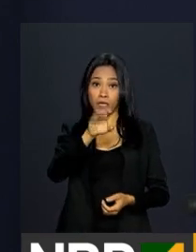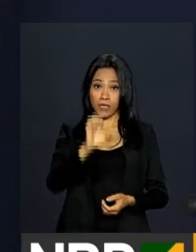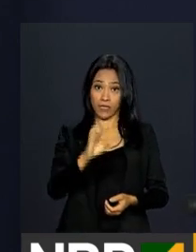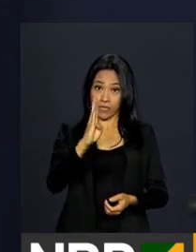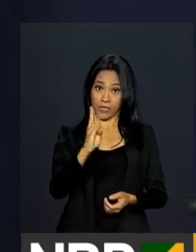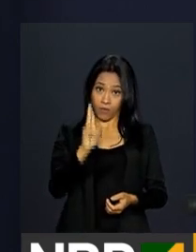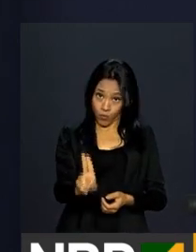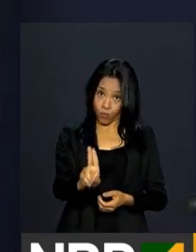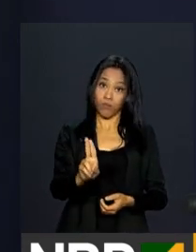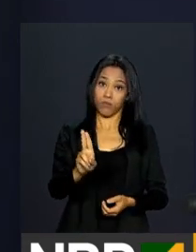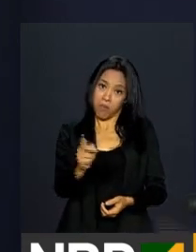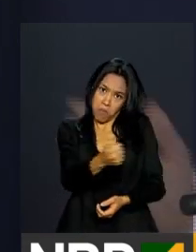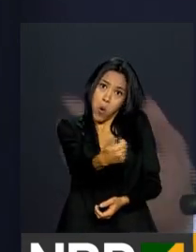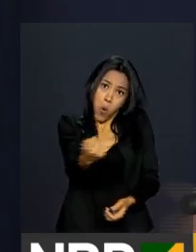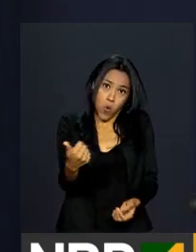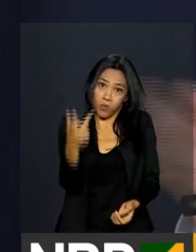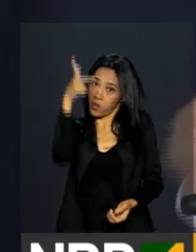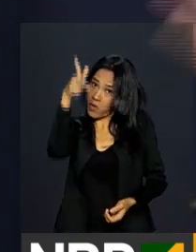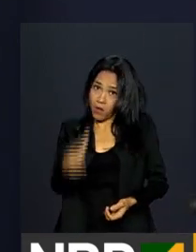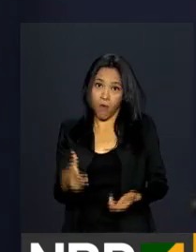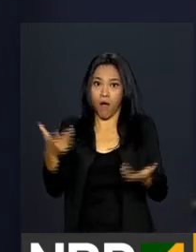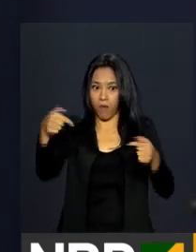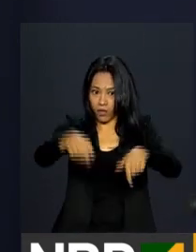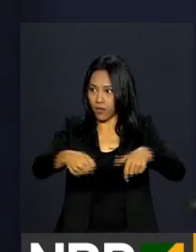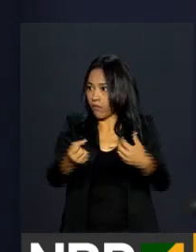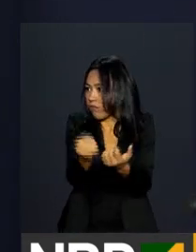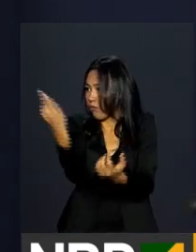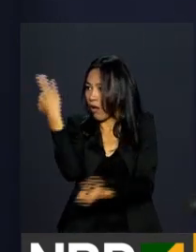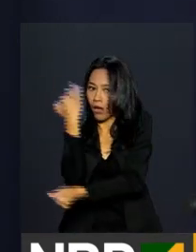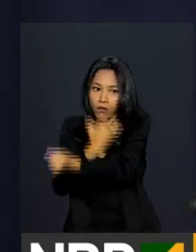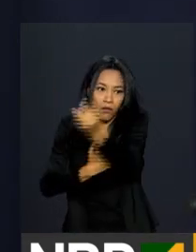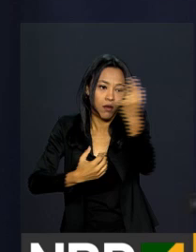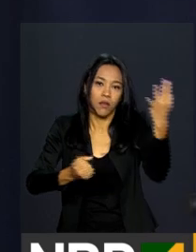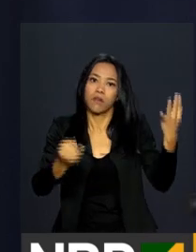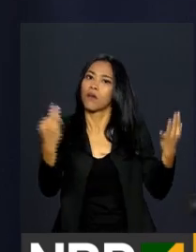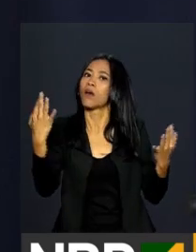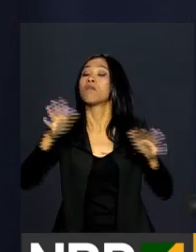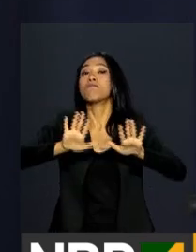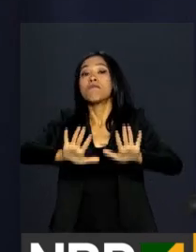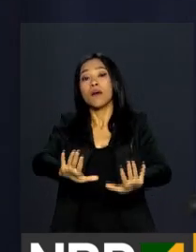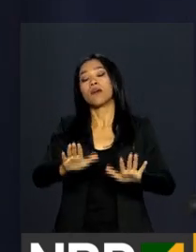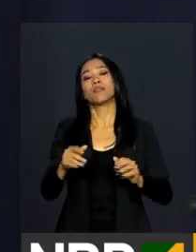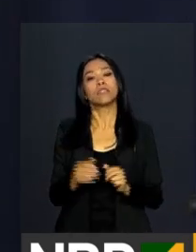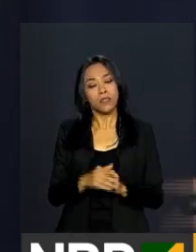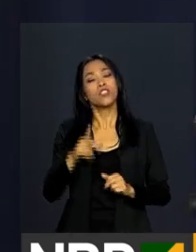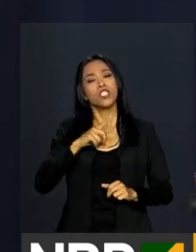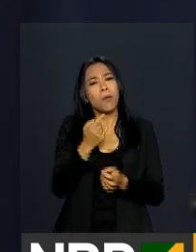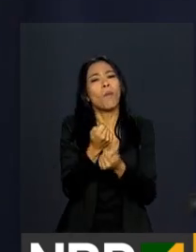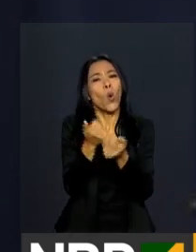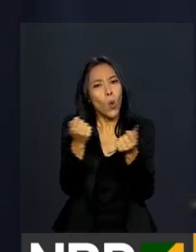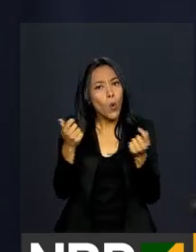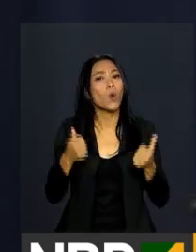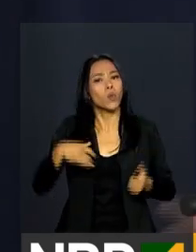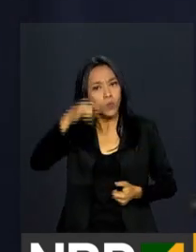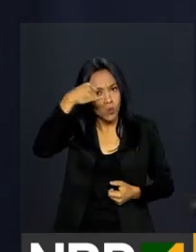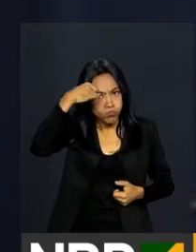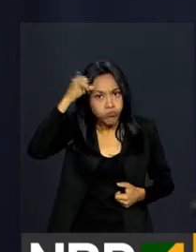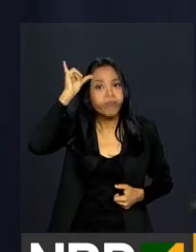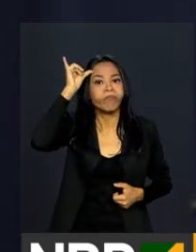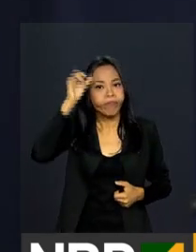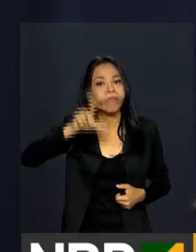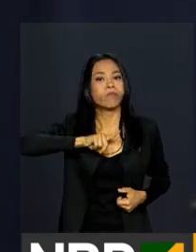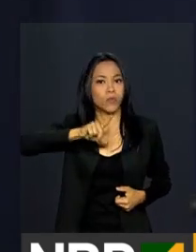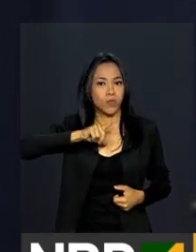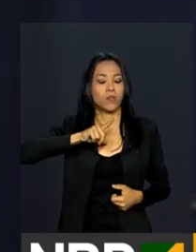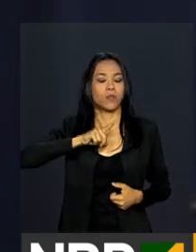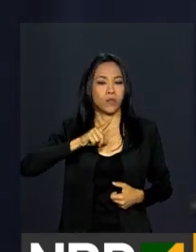zebu, poucos, claro. Não como Arthur Lira, que tem milhões e milhões de cabeças de gado. Mas tinha umas poucas cabeças